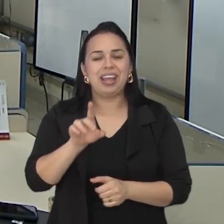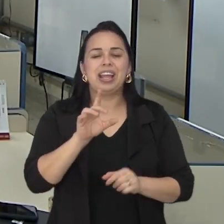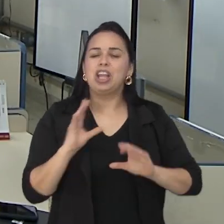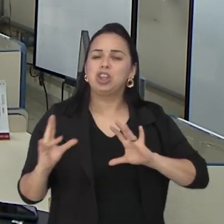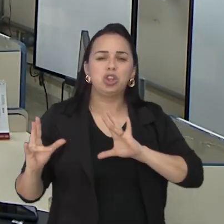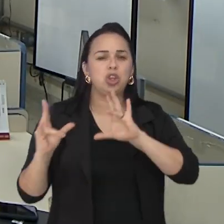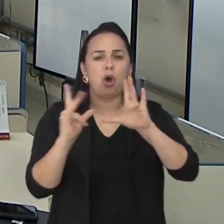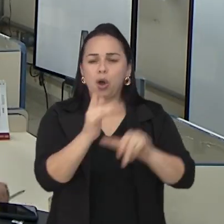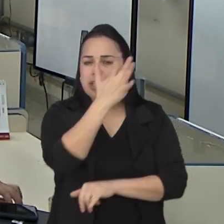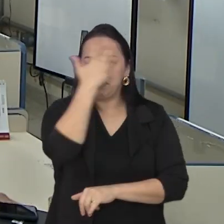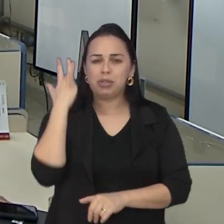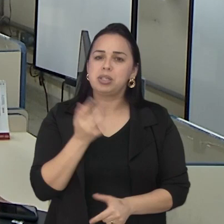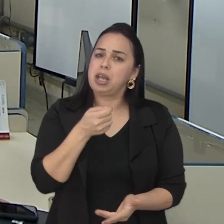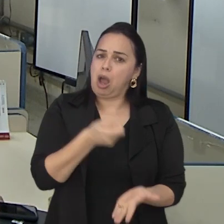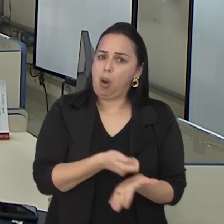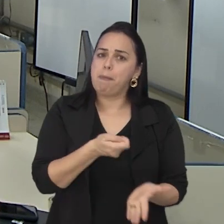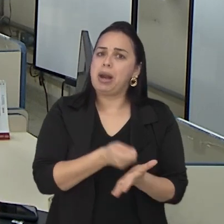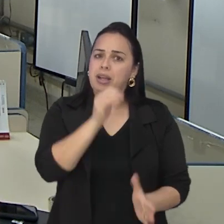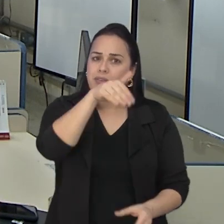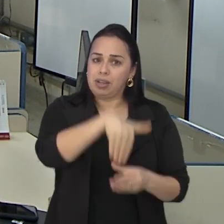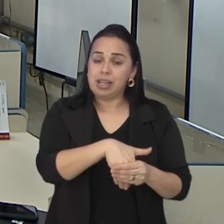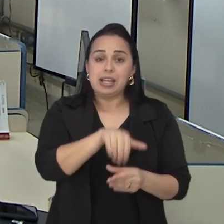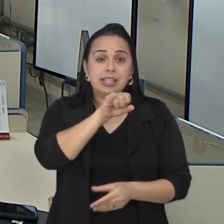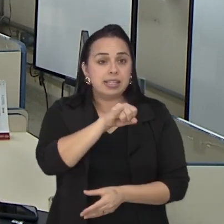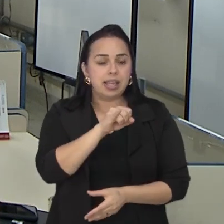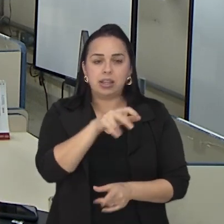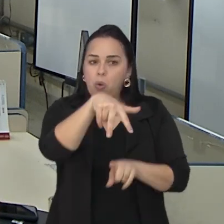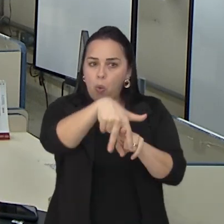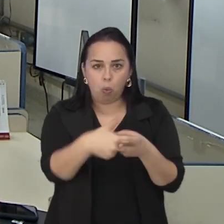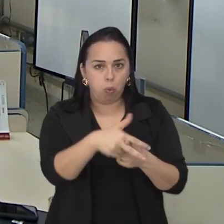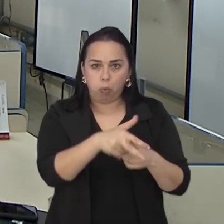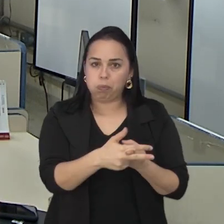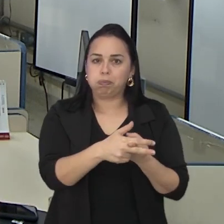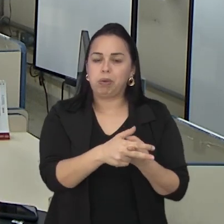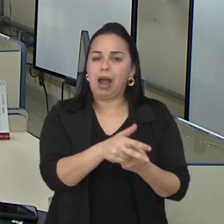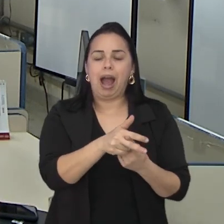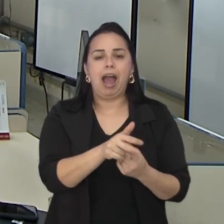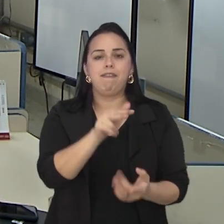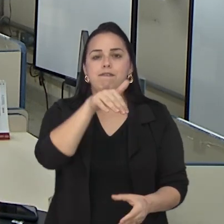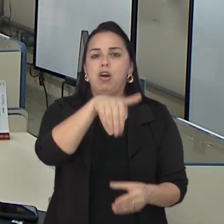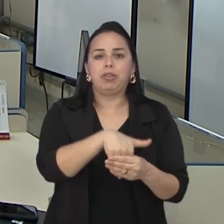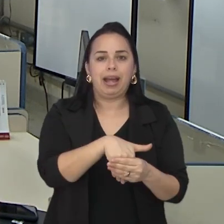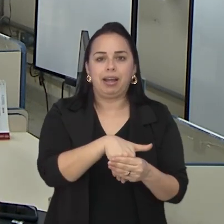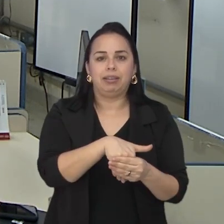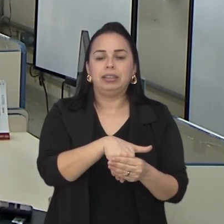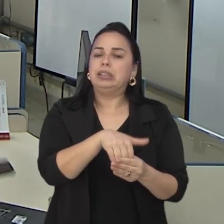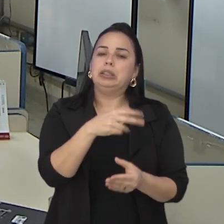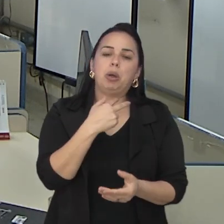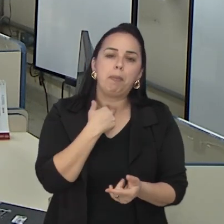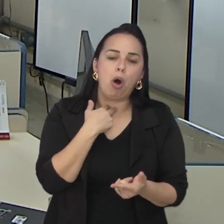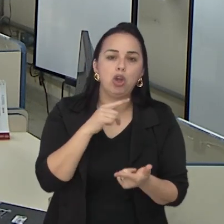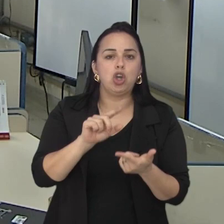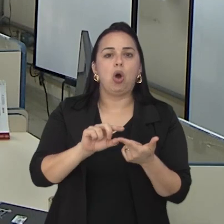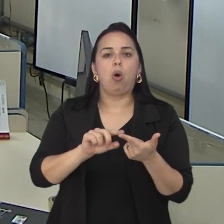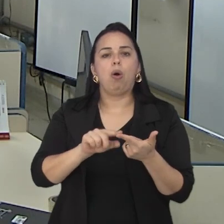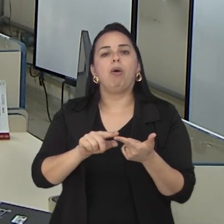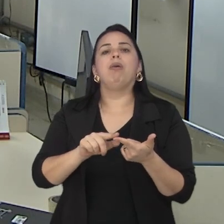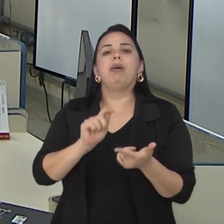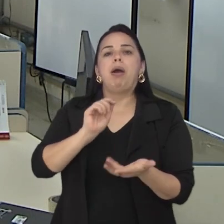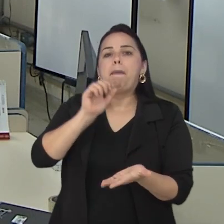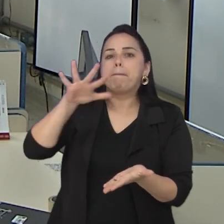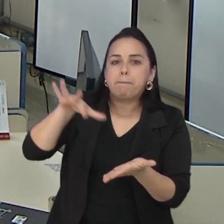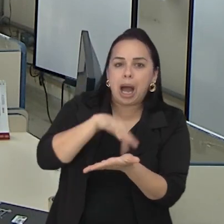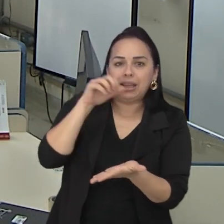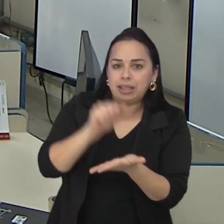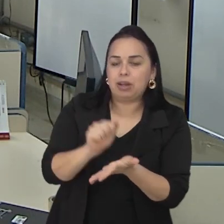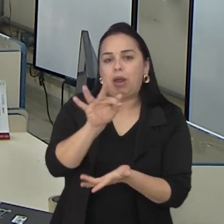os eleitores que são obrigados a votarem, se não tirarem o título aí, eles não poderão, por exemplo, se matricular em